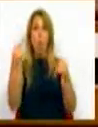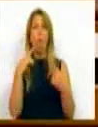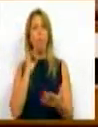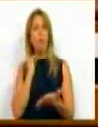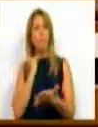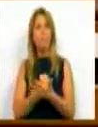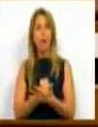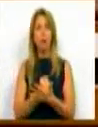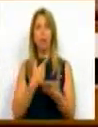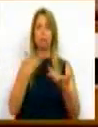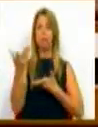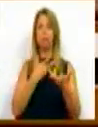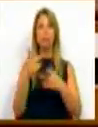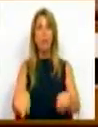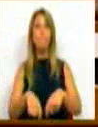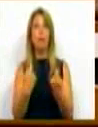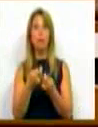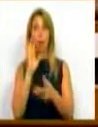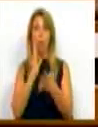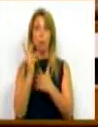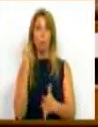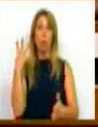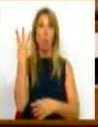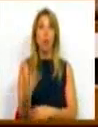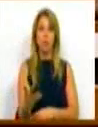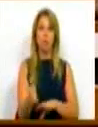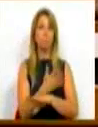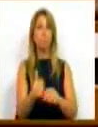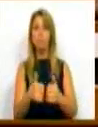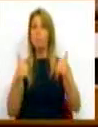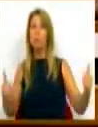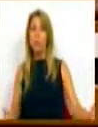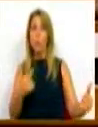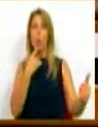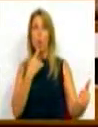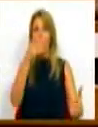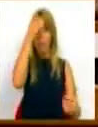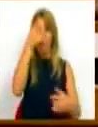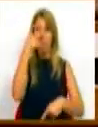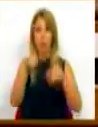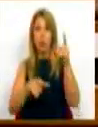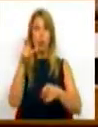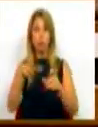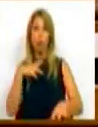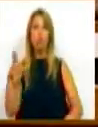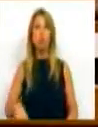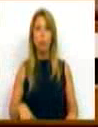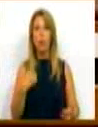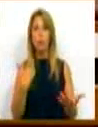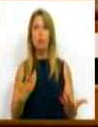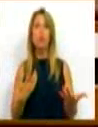interpartidário nestes últimos 4 anos, que dividiu profundamente a opinião dos portugueses, foi